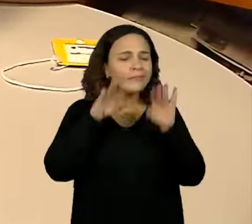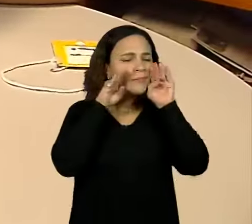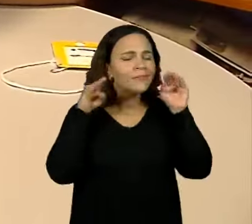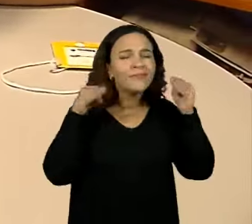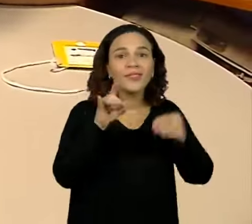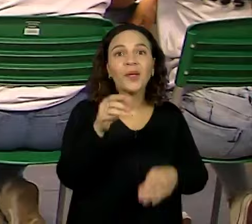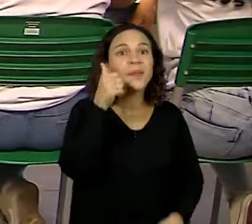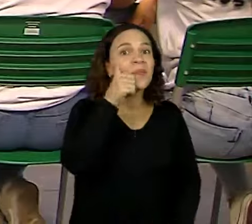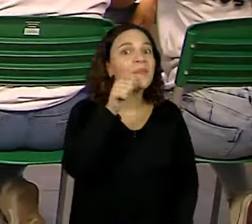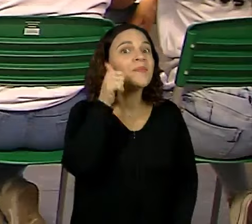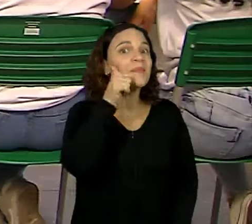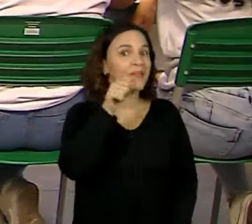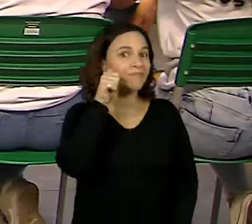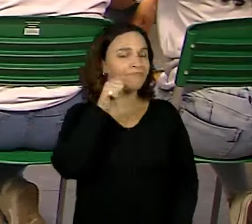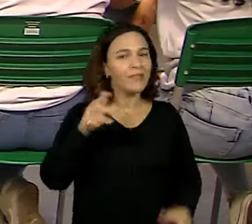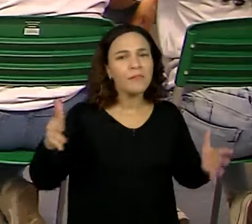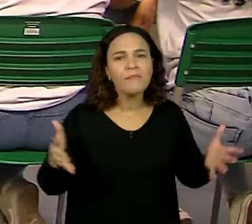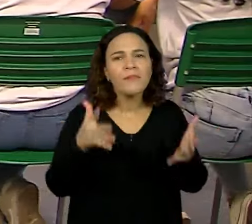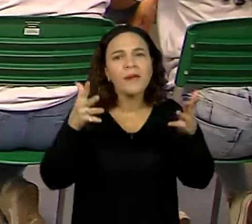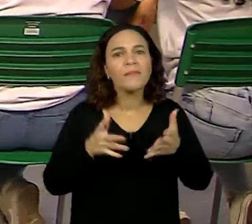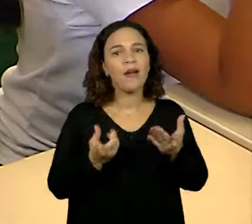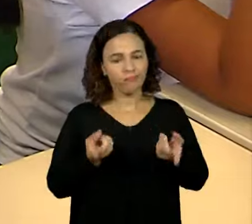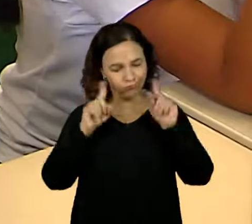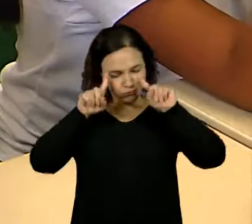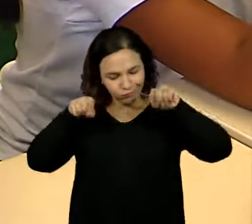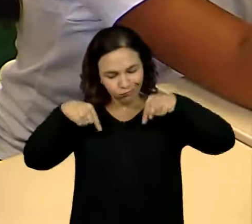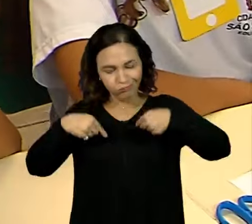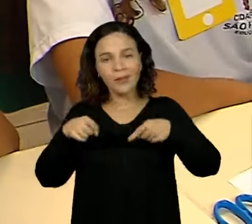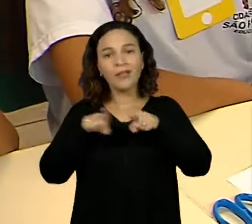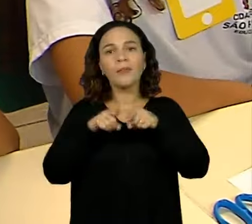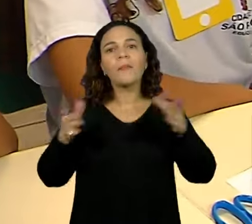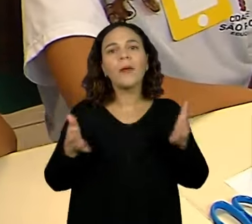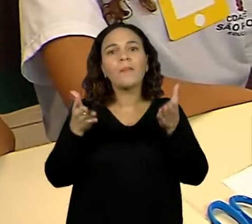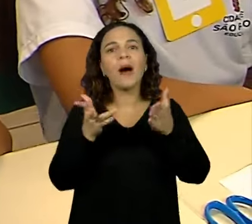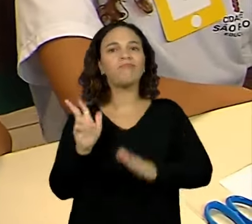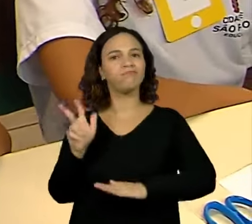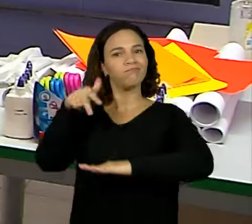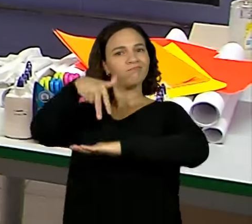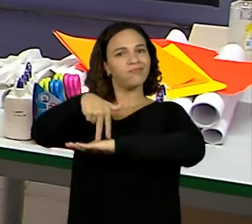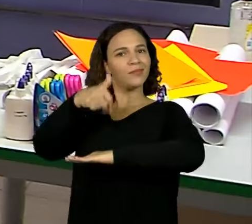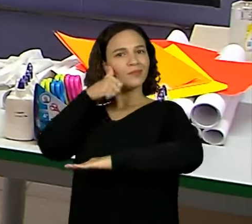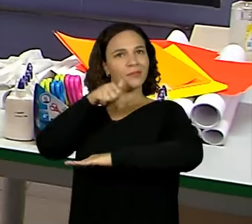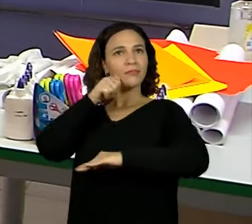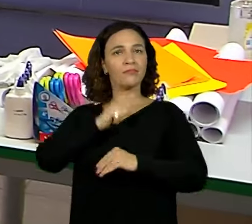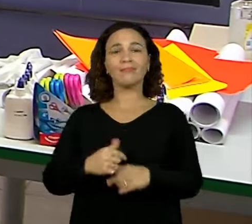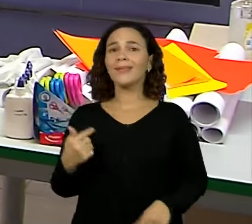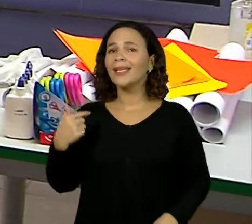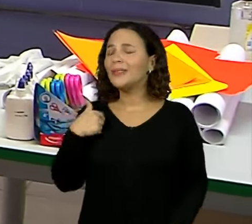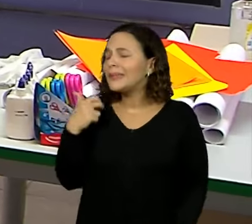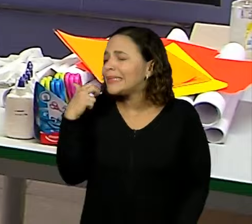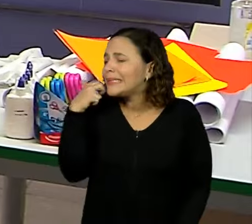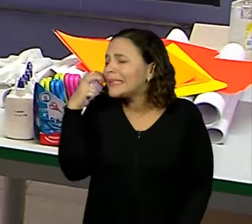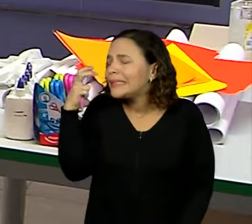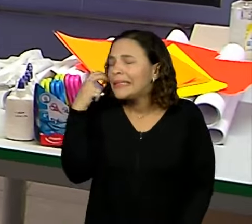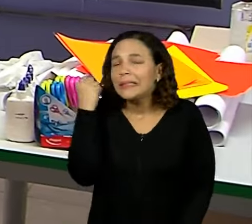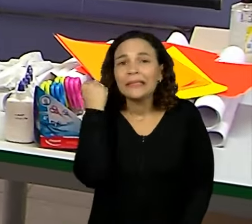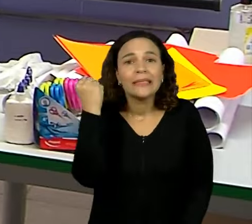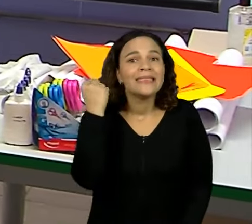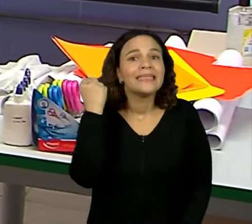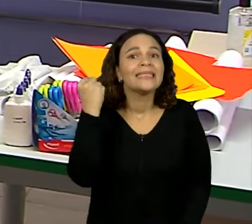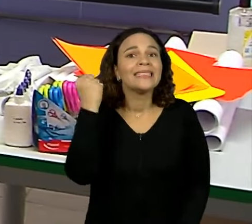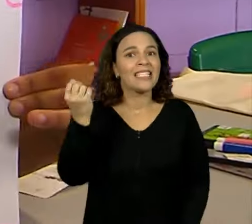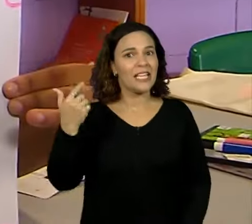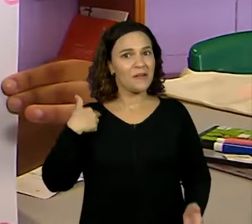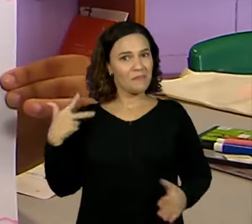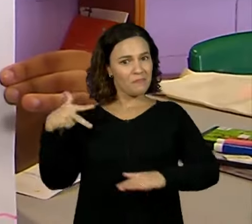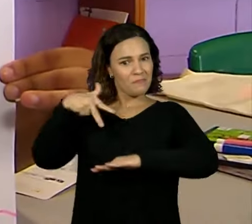as meninas busca trabalhar o autoconhecimento e incentivar o protagonismo feminino. Eu sou uma pessoa extremamente tímida, então estar aqui